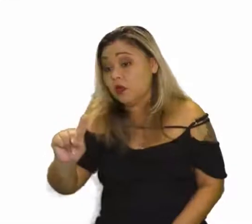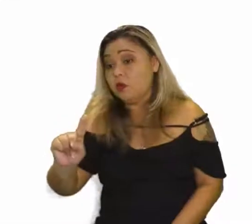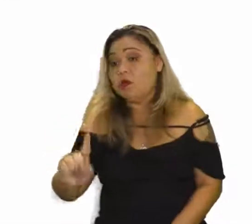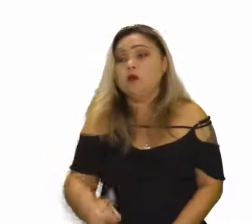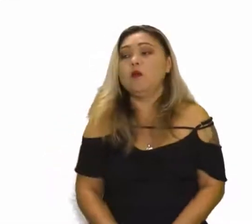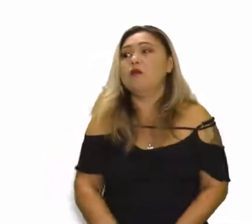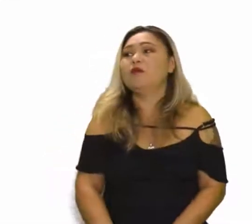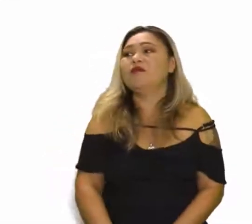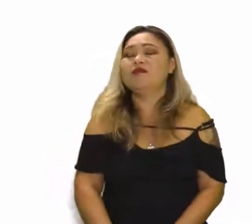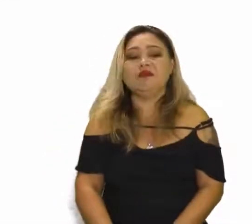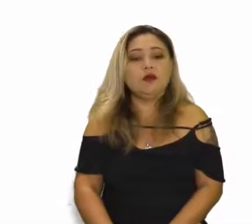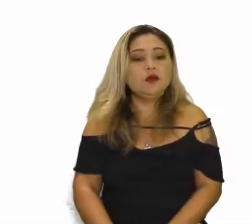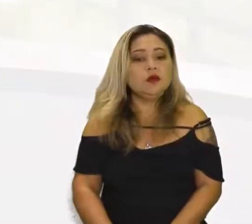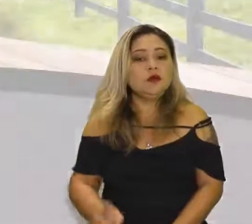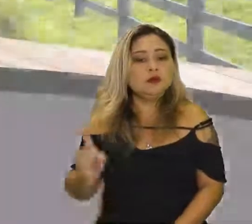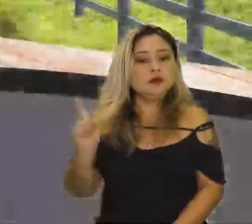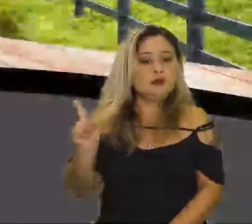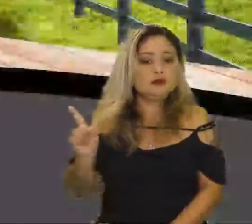Aqui pro tio.